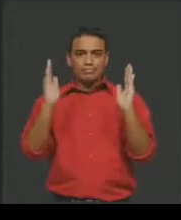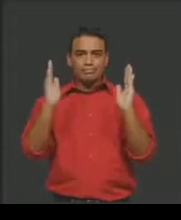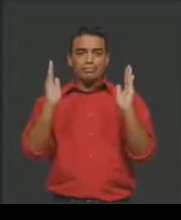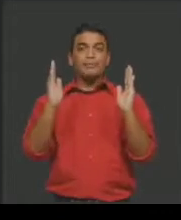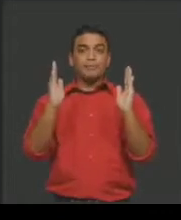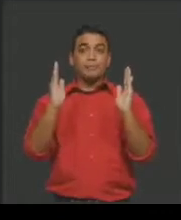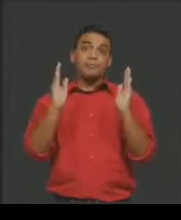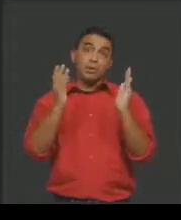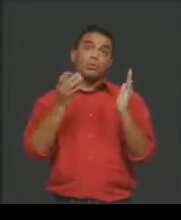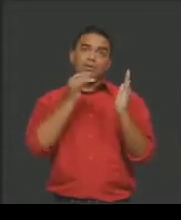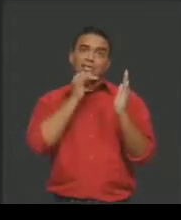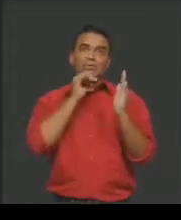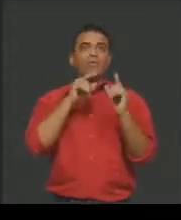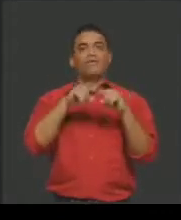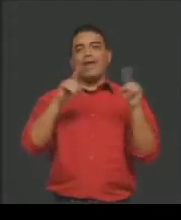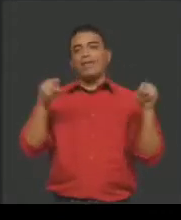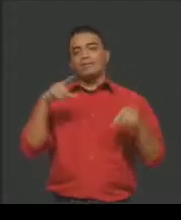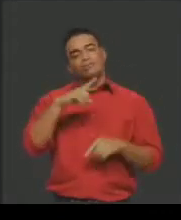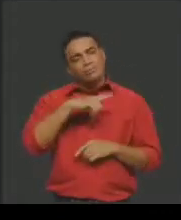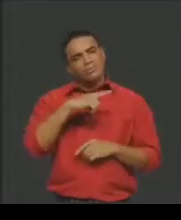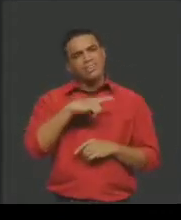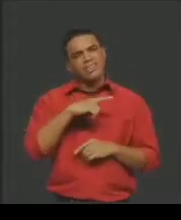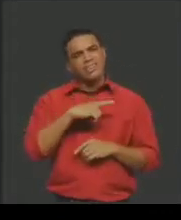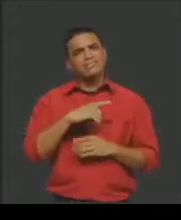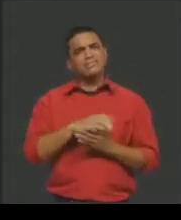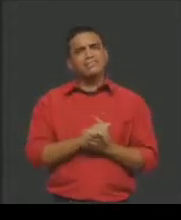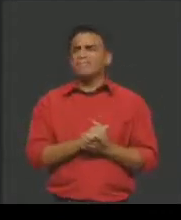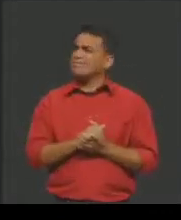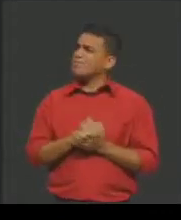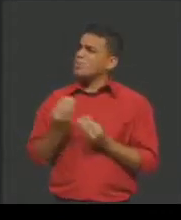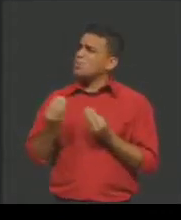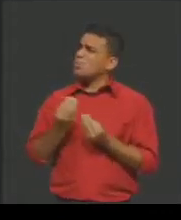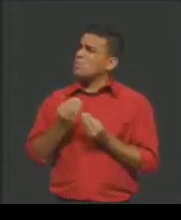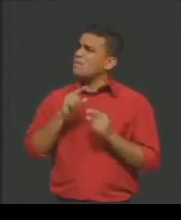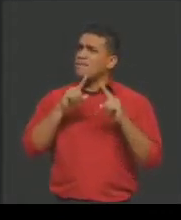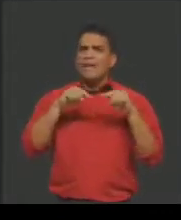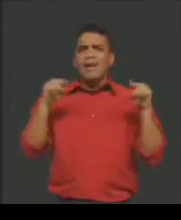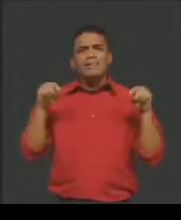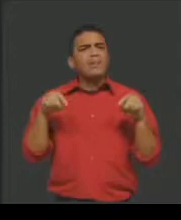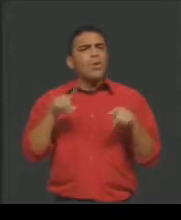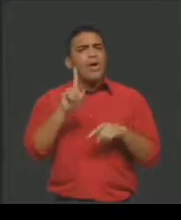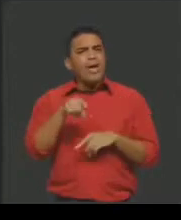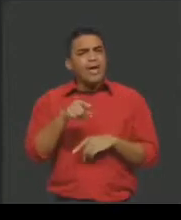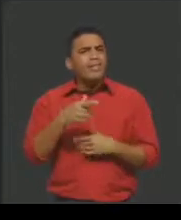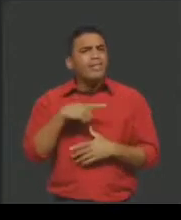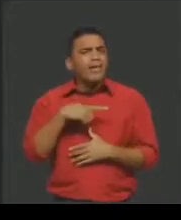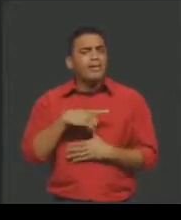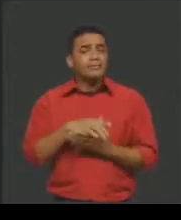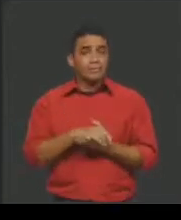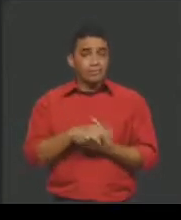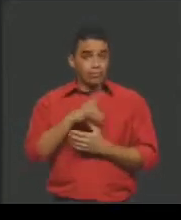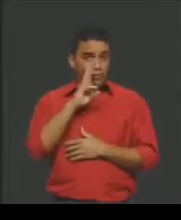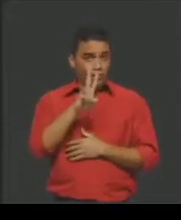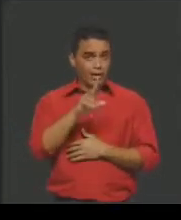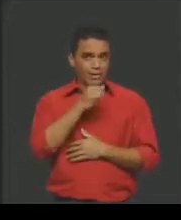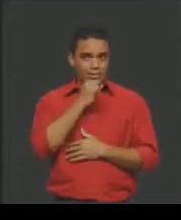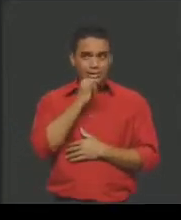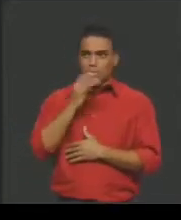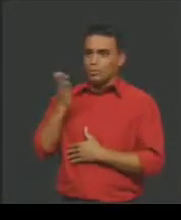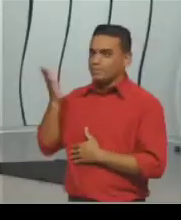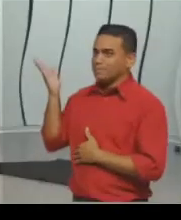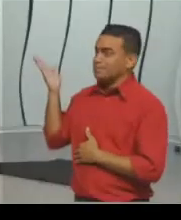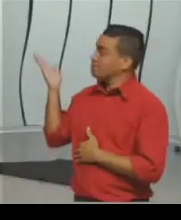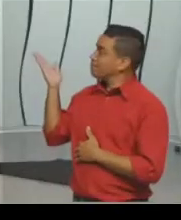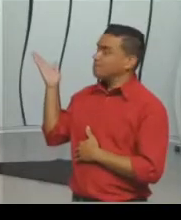ela poderá variar. O que é isso que ela poderá variar? Vamos ver aqui num exemplo. Agora olha como